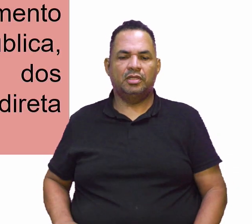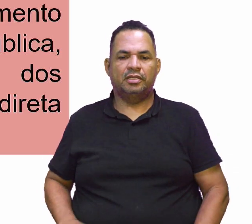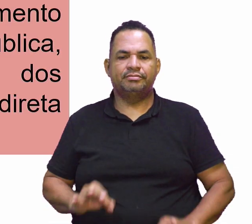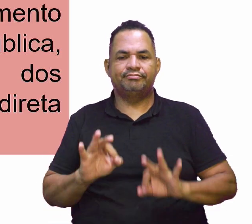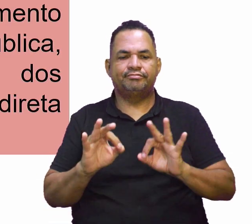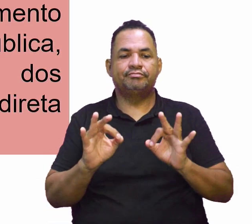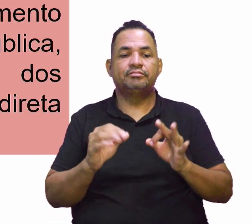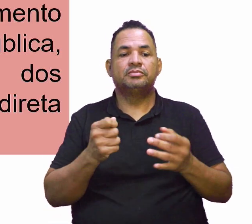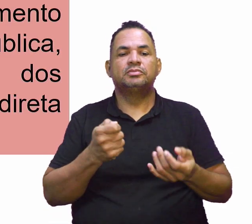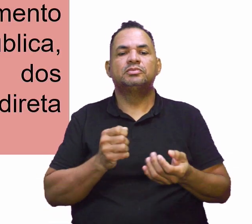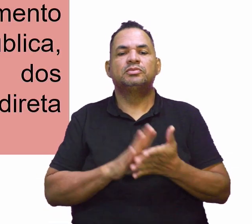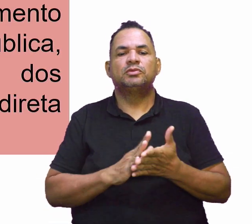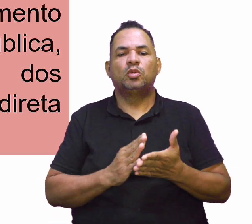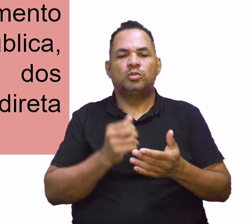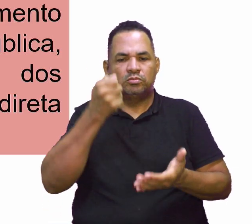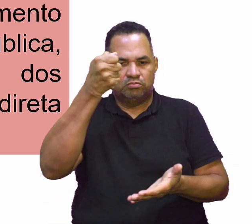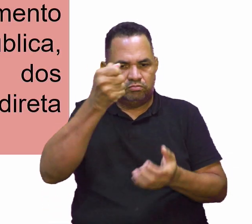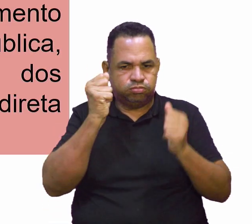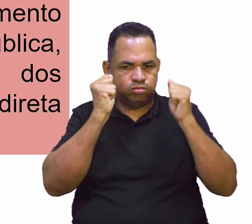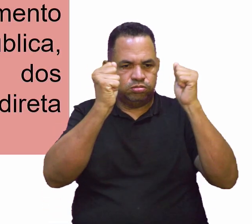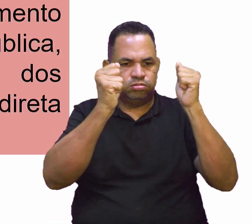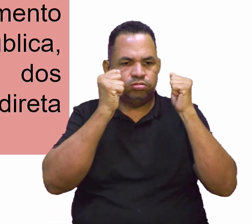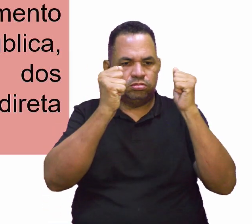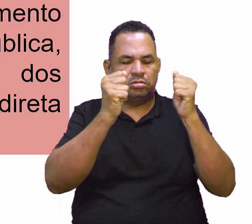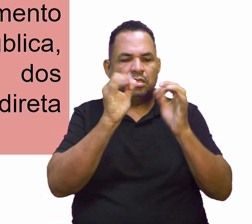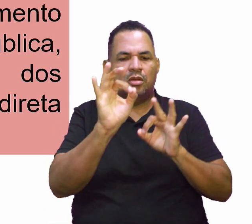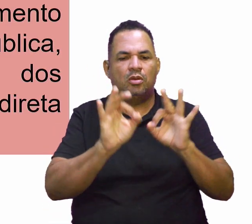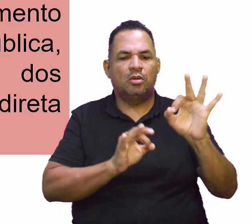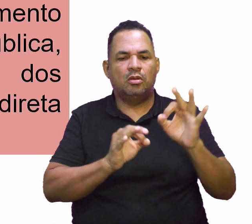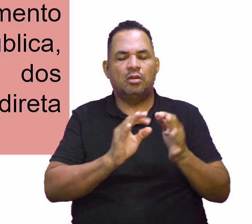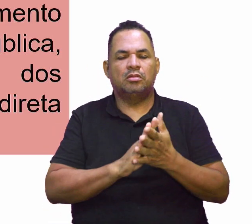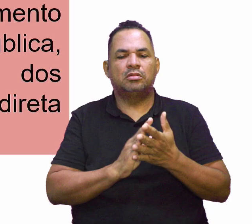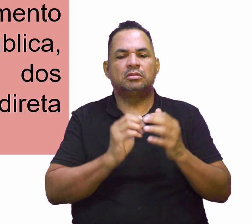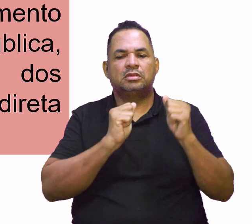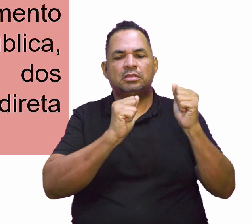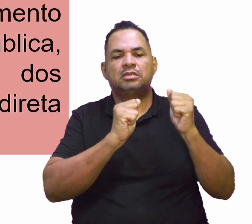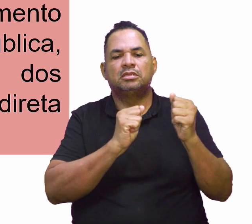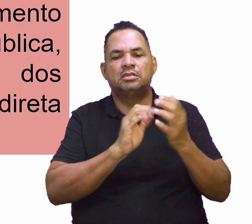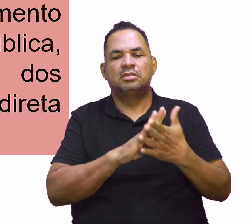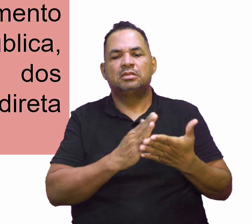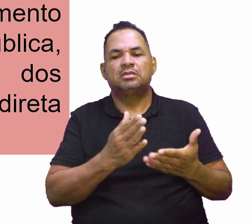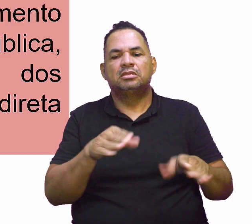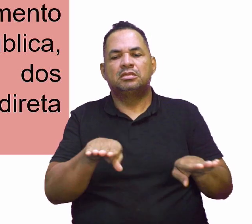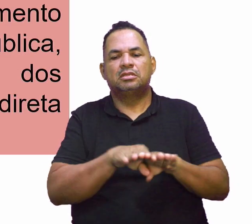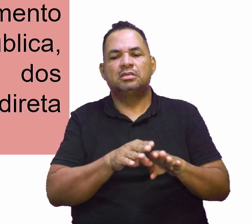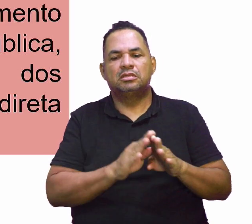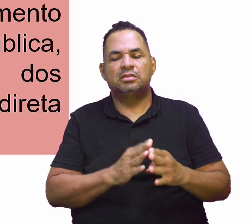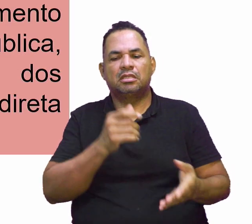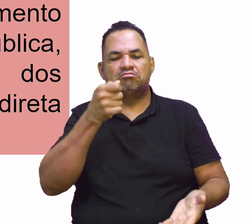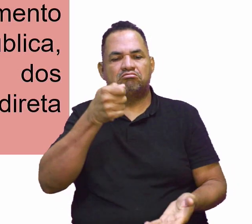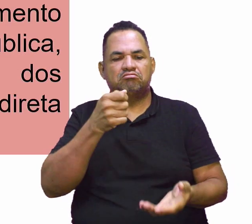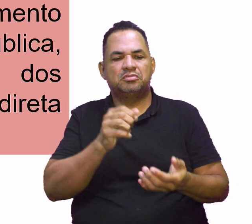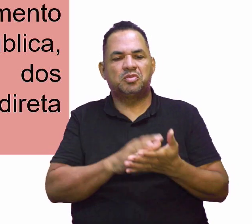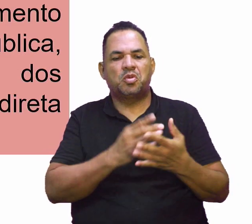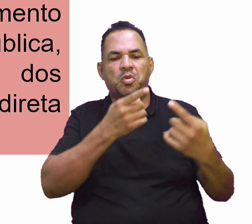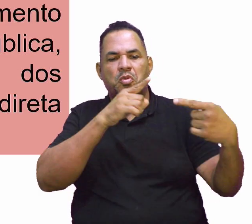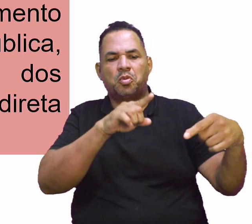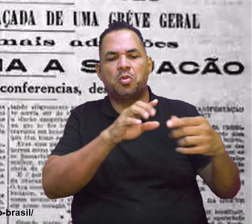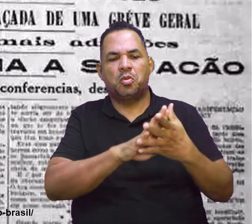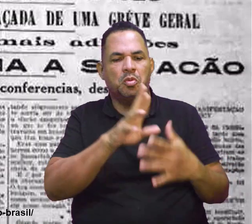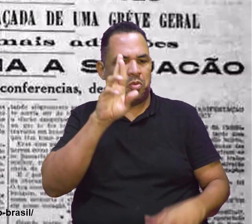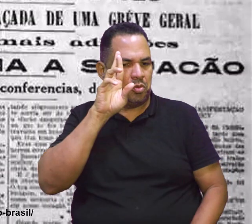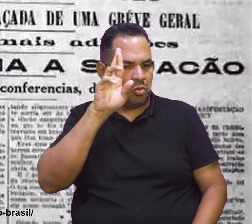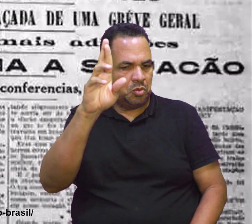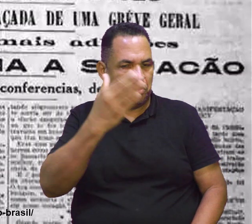a organização dos trabalhadores, a greve e a luta contra patrões e governos.